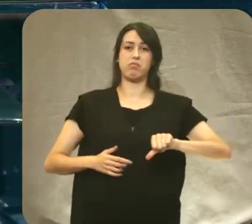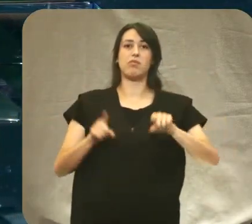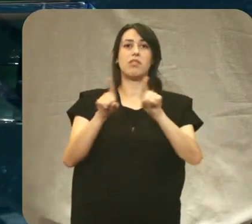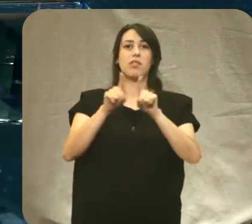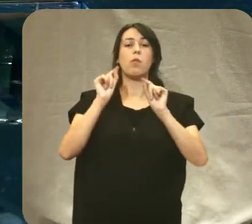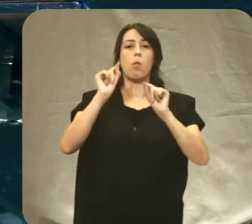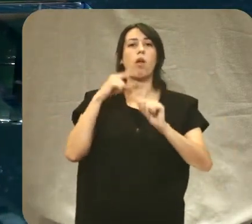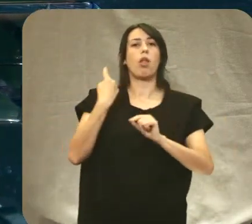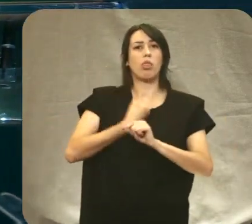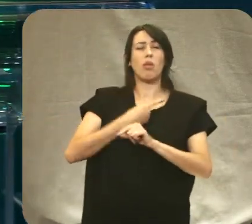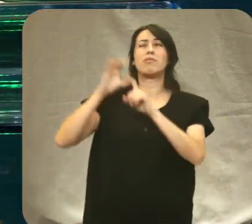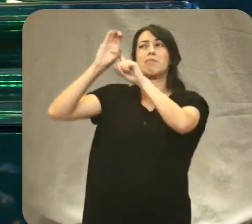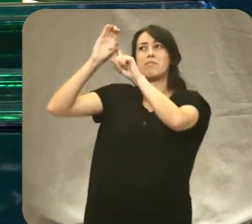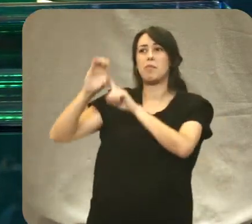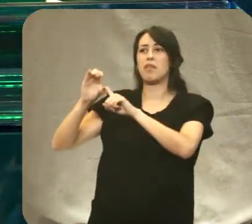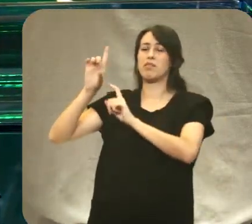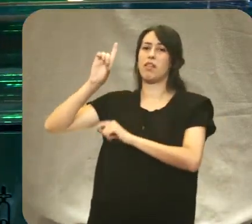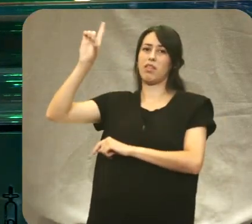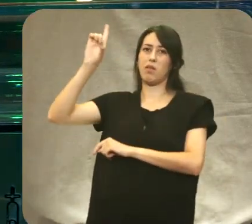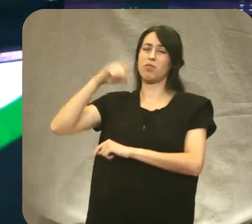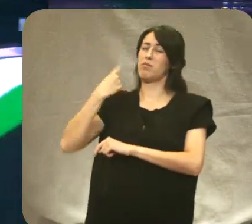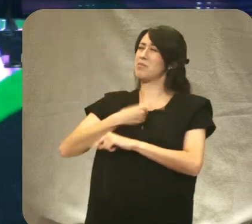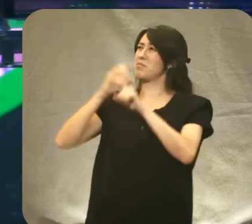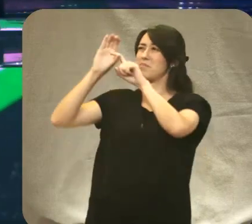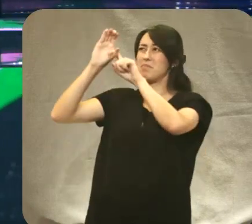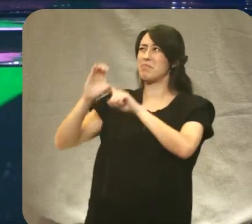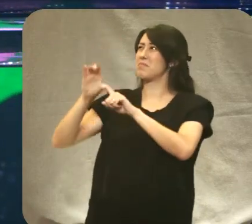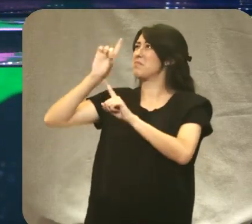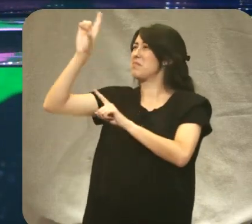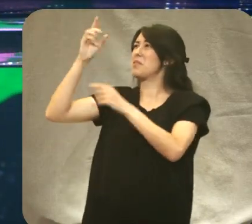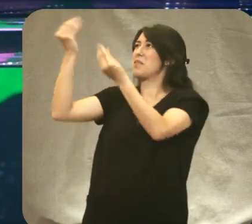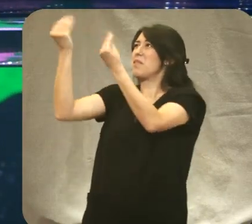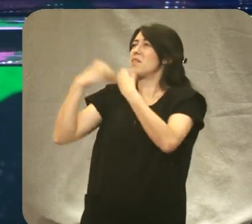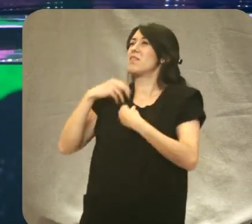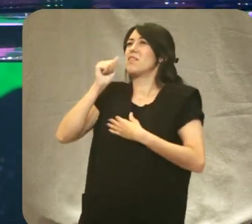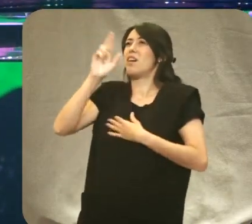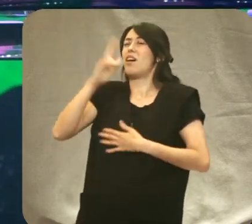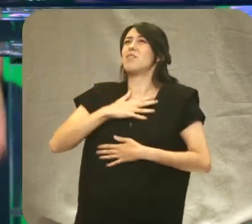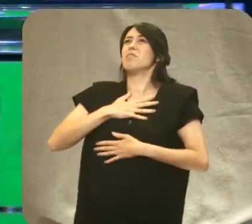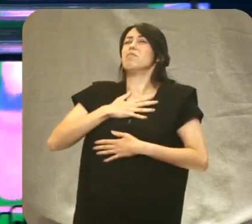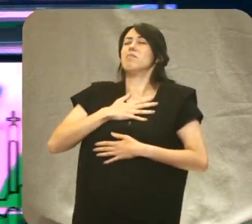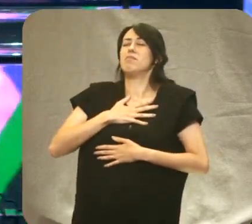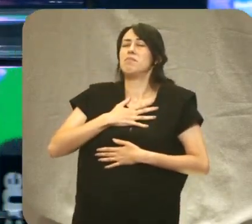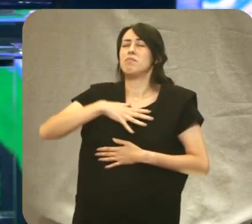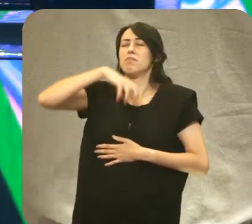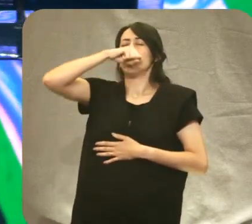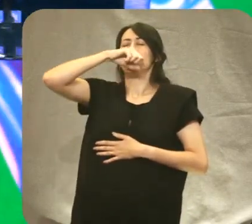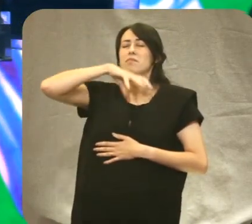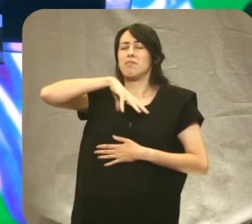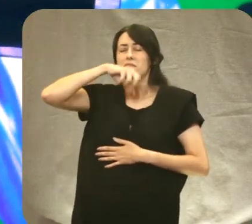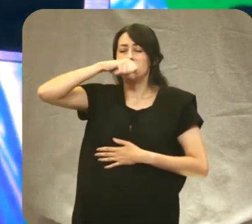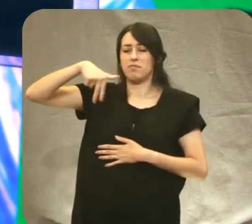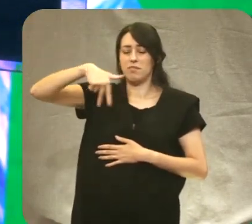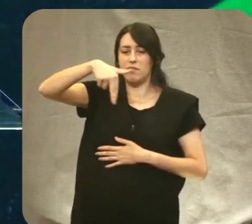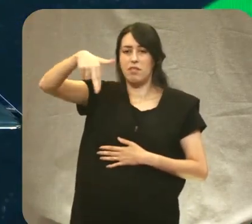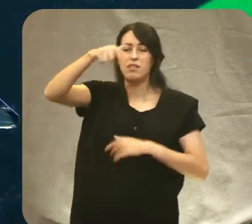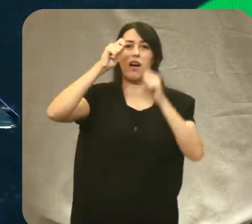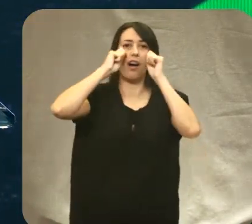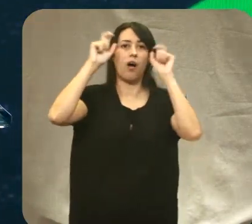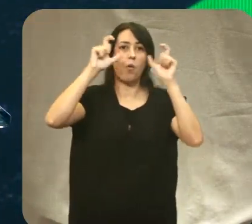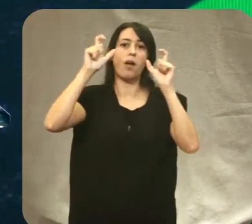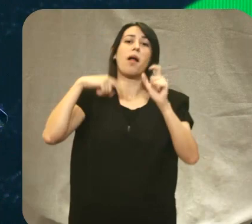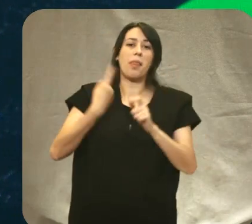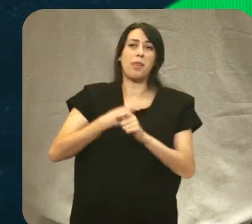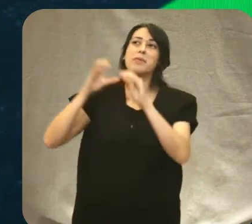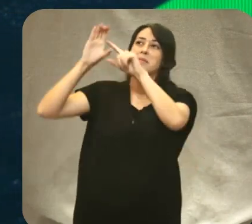de Deus. Quando entendemos que dependemos dele para tudo, para respirar, para andar, para acordar, nos tornamos mais